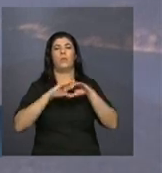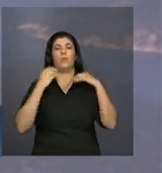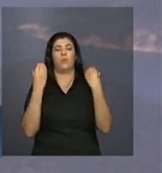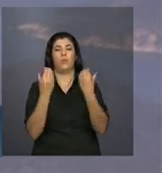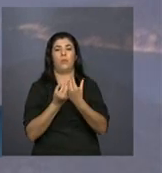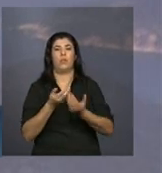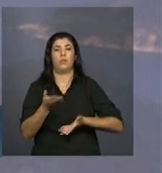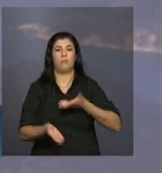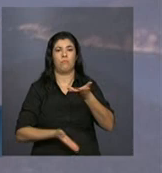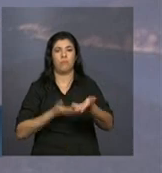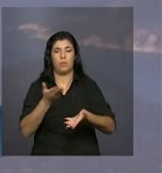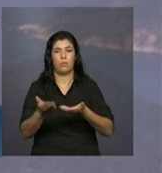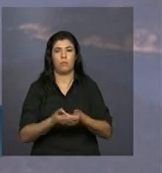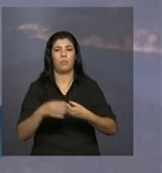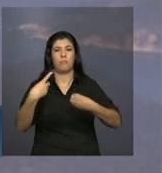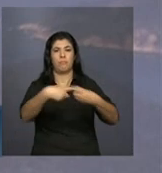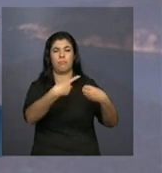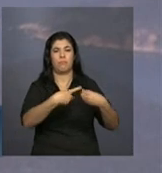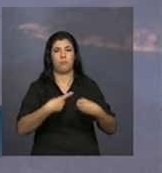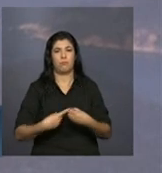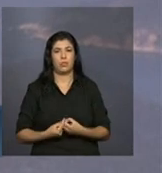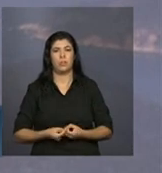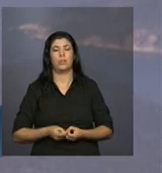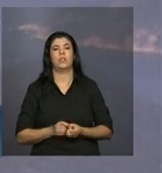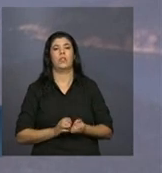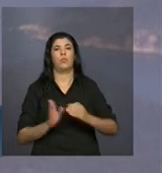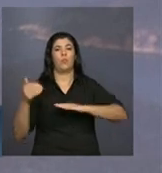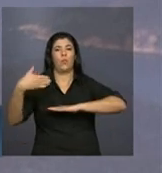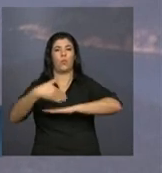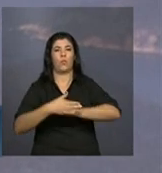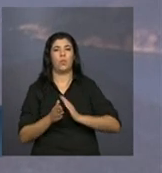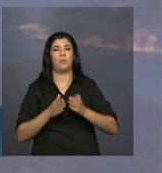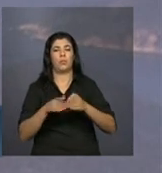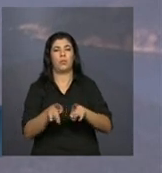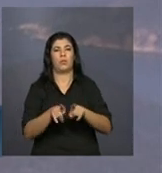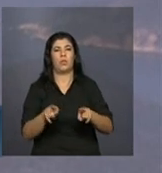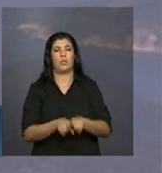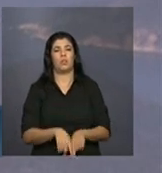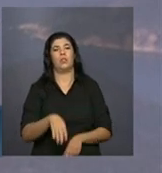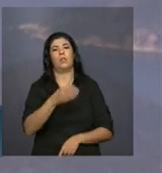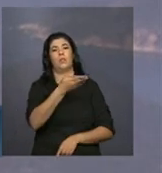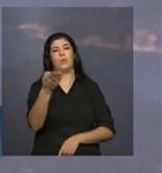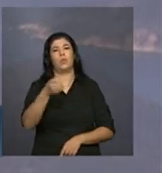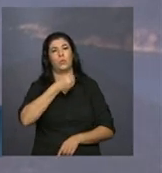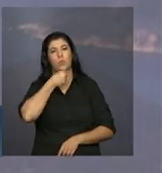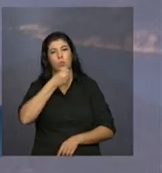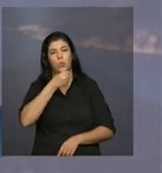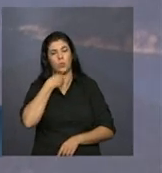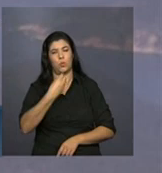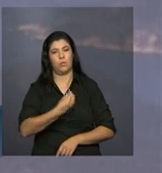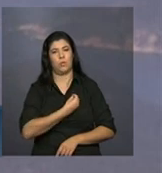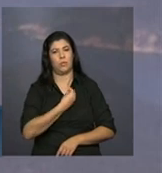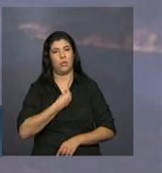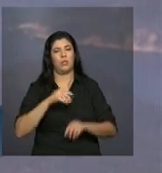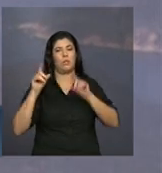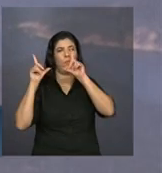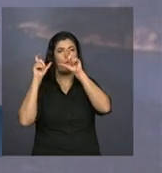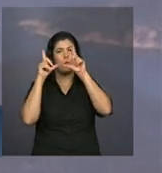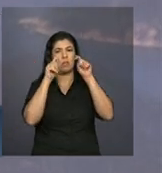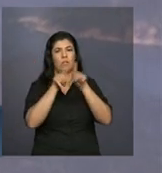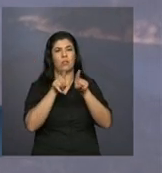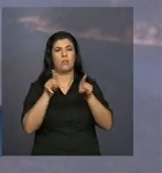da região do Porto do Rio de Janeiro, Alberto Gomes Silva, os senhores jornalistas,